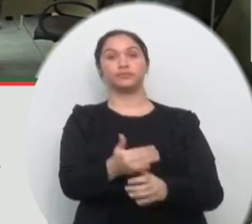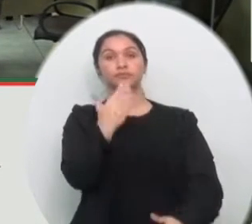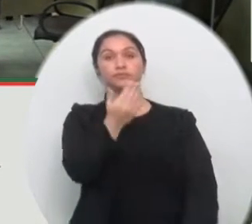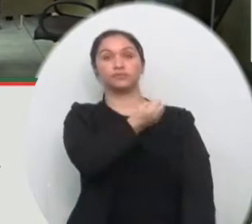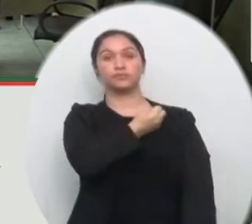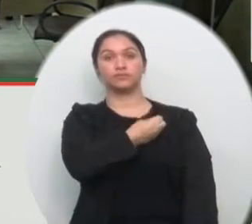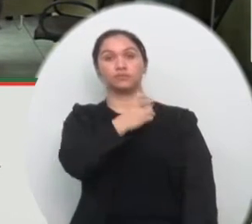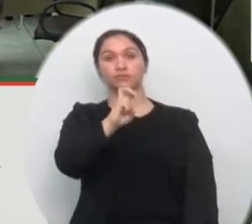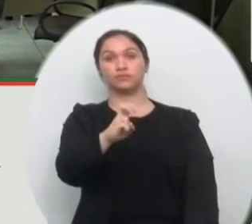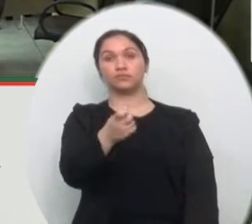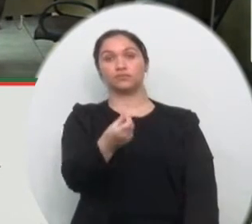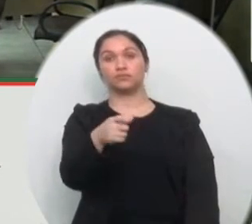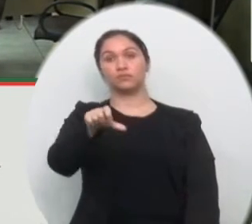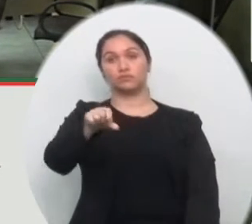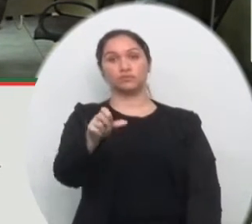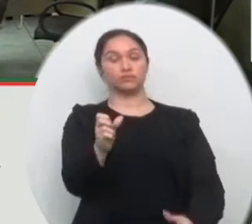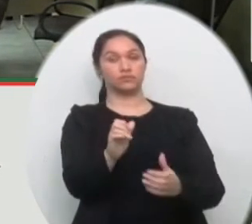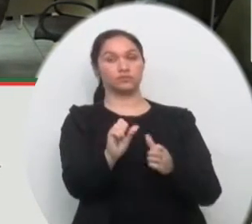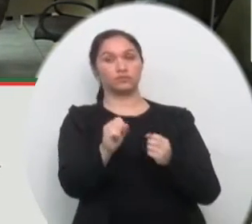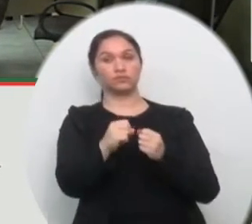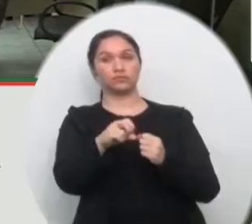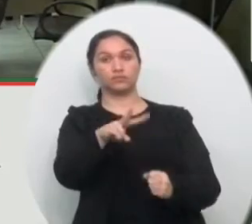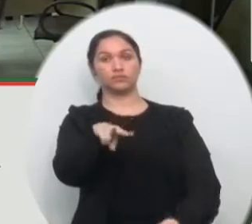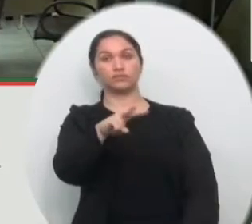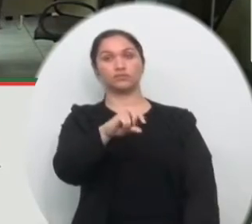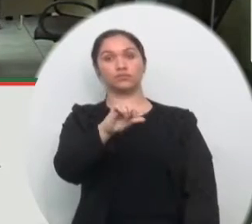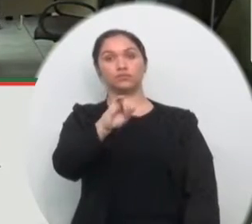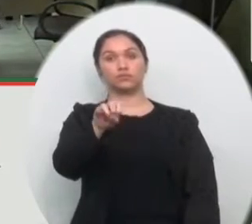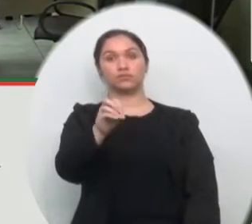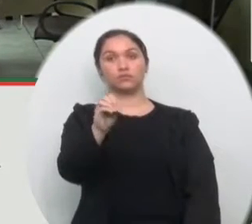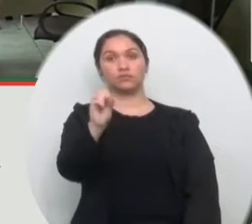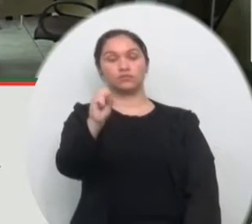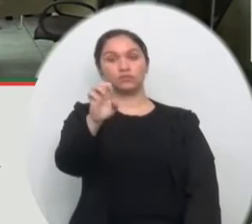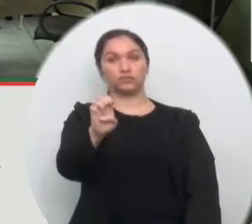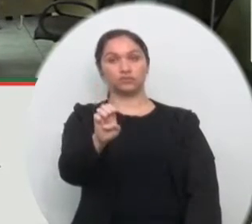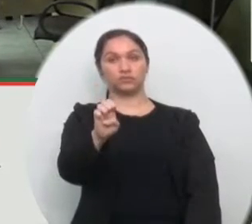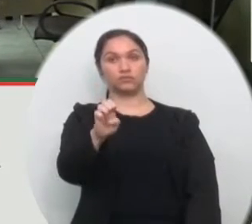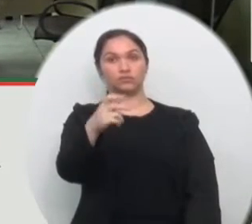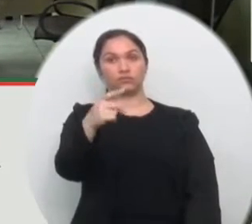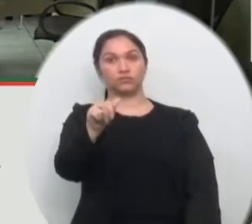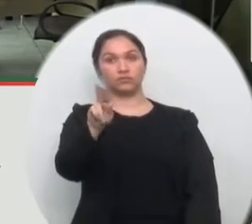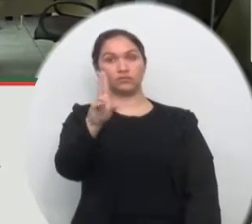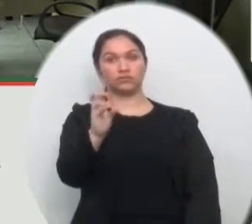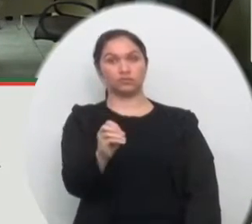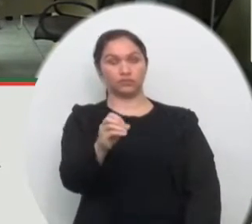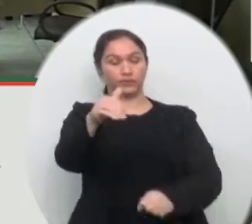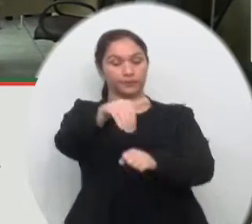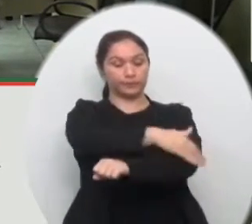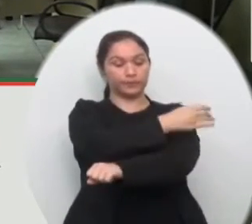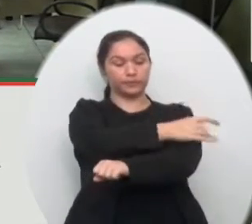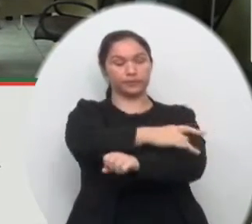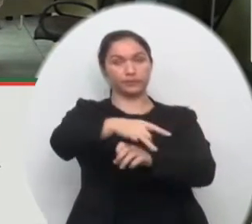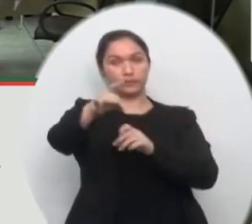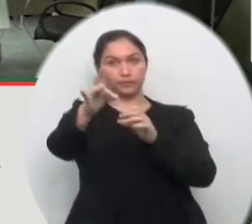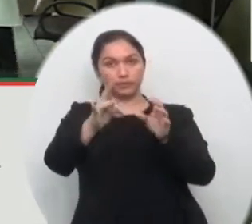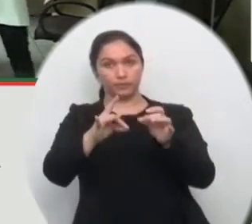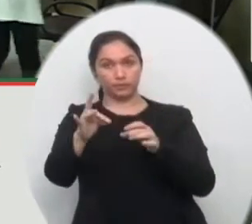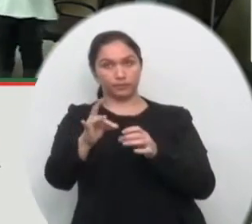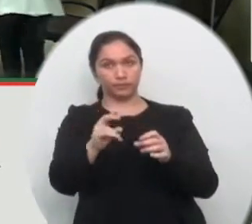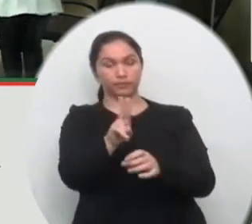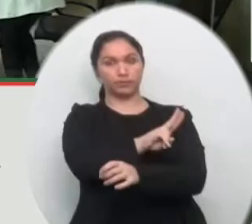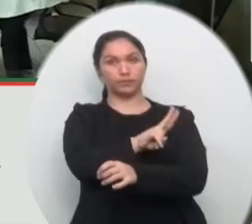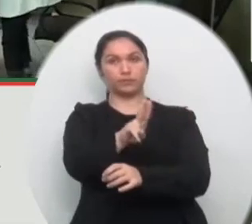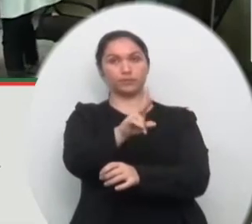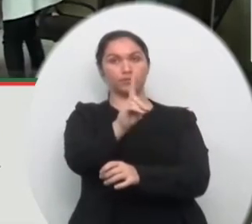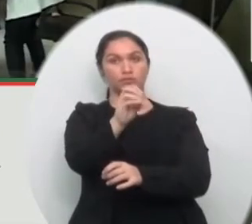Indicação número 569/18, autoria vereador José Paulo Ferrarese, assunto recuperação da pavimentação com lajotas na